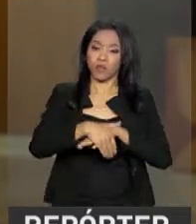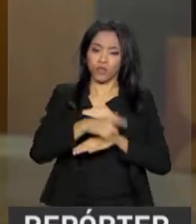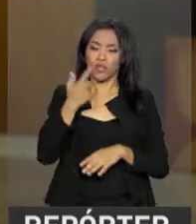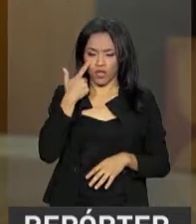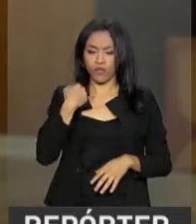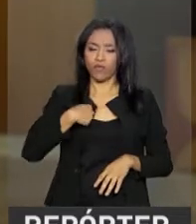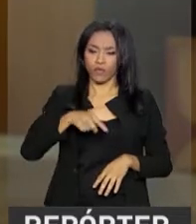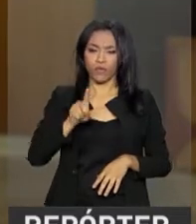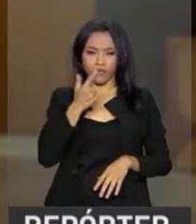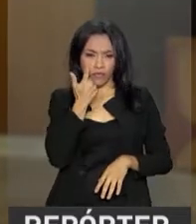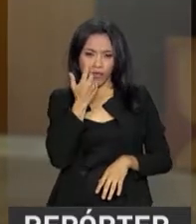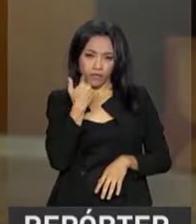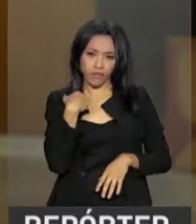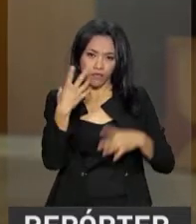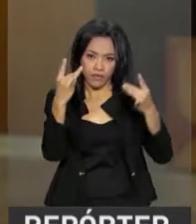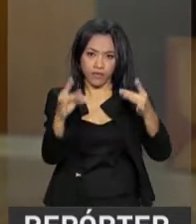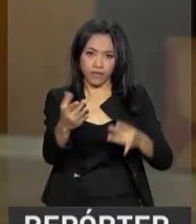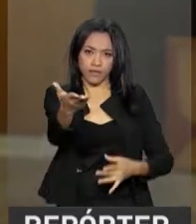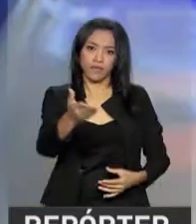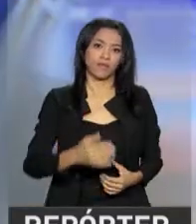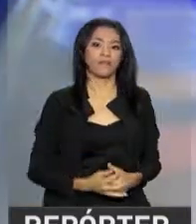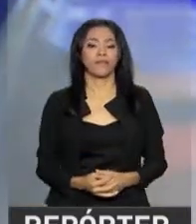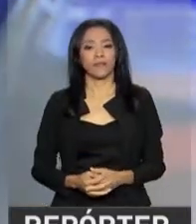Vamos ver os detalhes na reportagem.